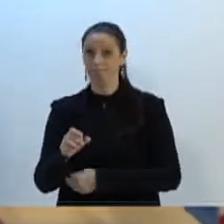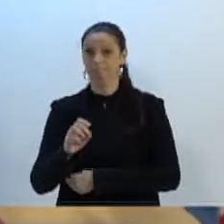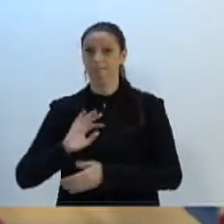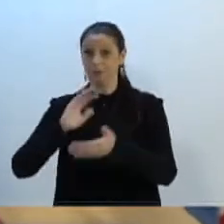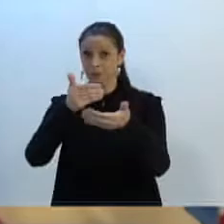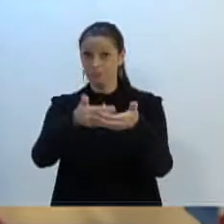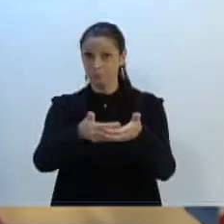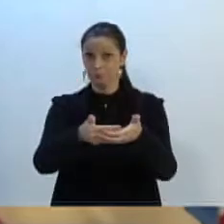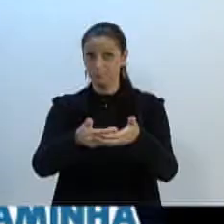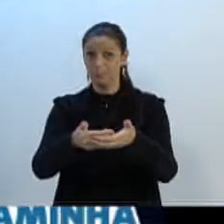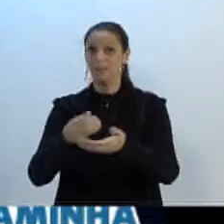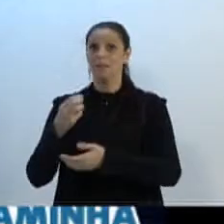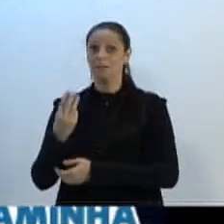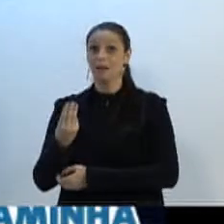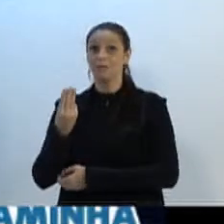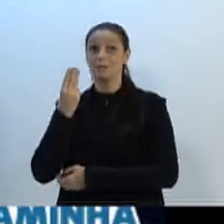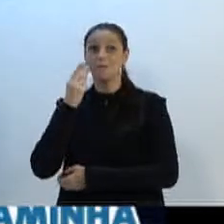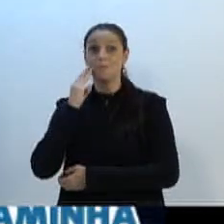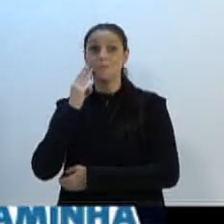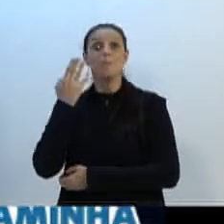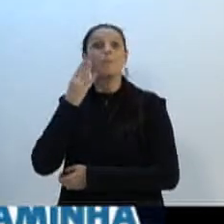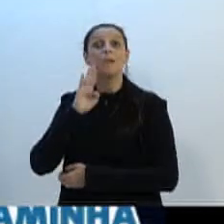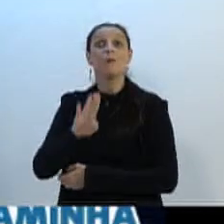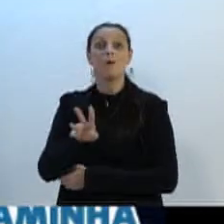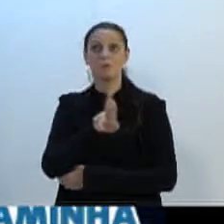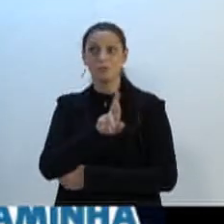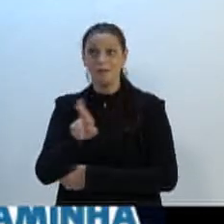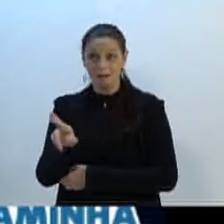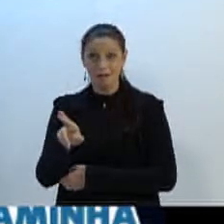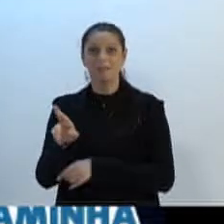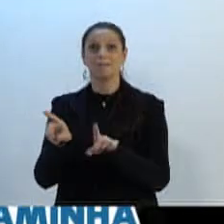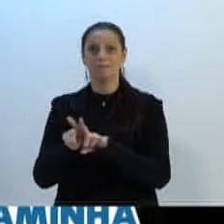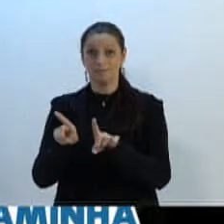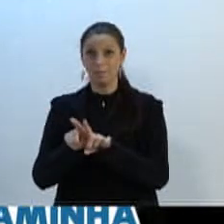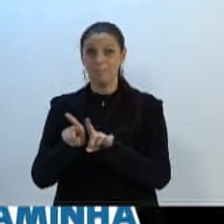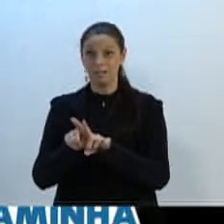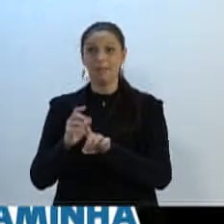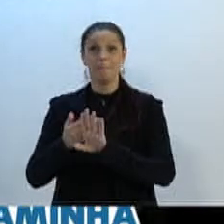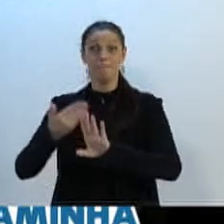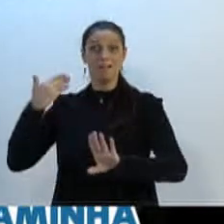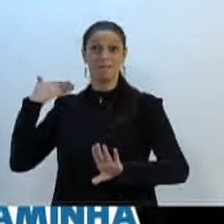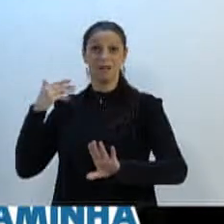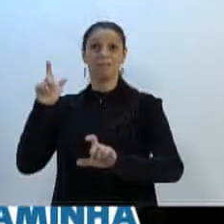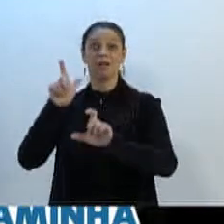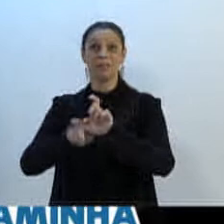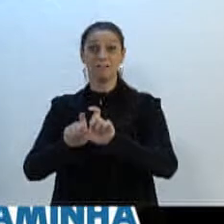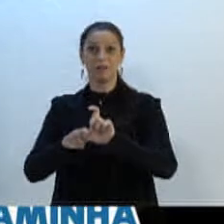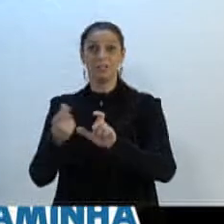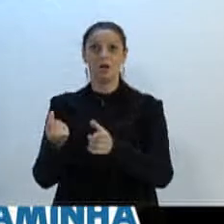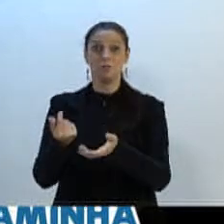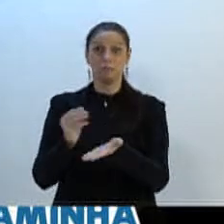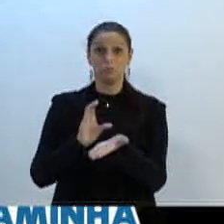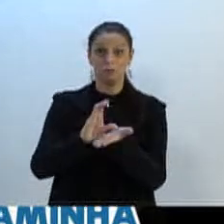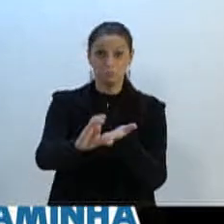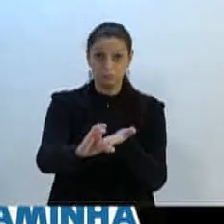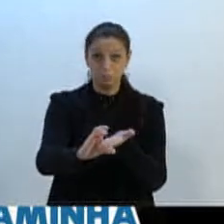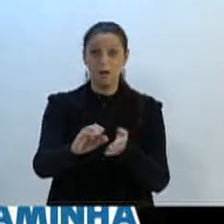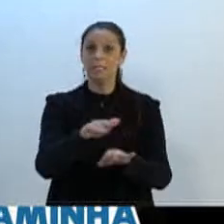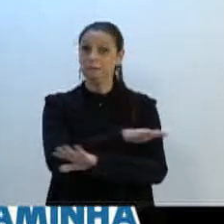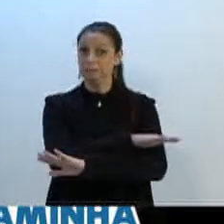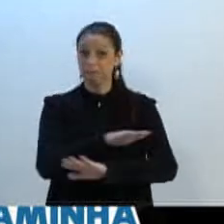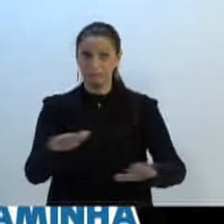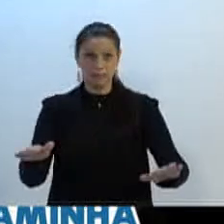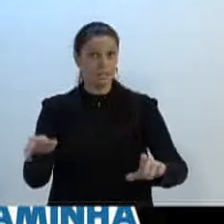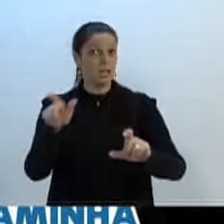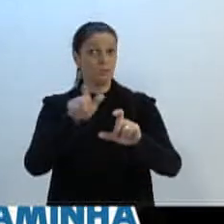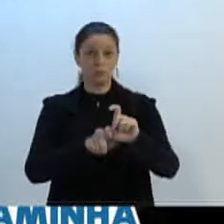reais para que faça os encaminhamentos de repasse de 2017, que não foram feitos, repasse de 2017, e com isso zera-se